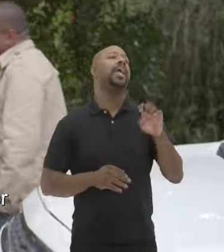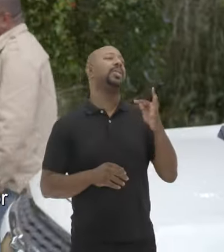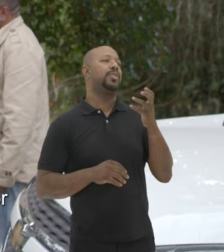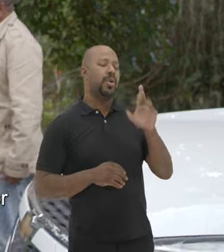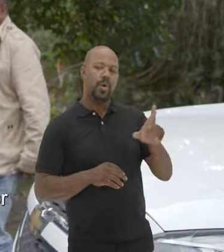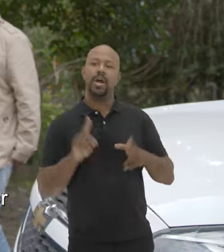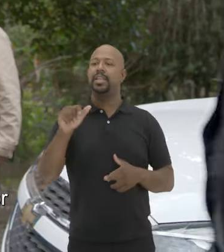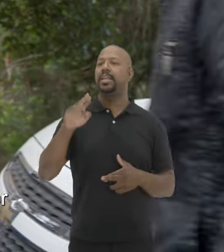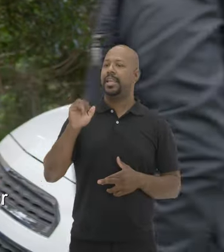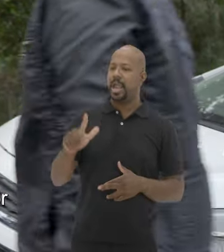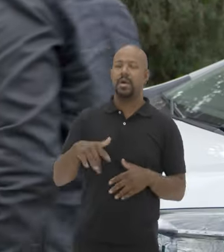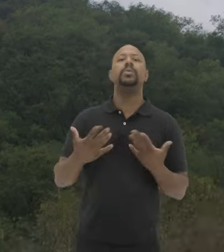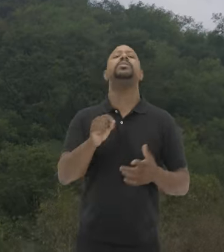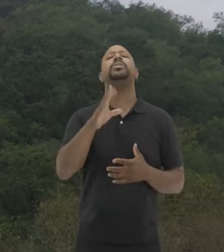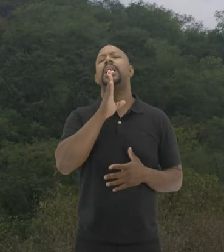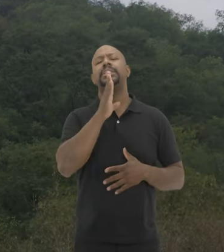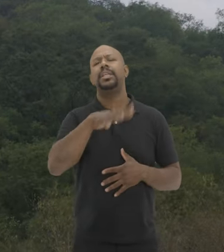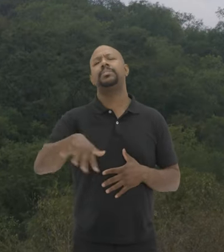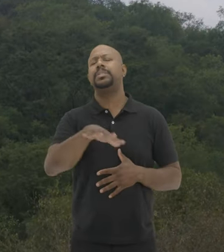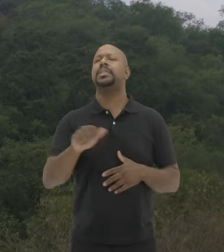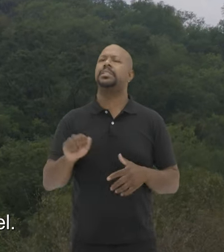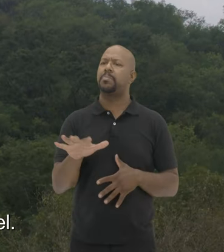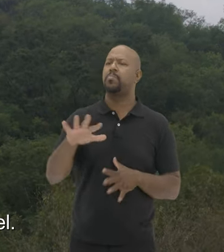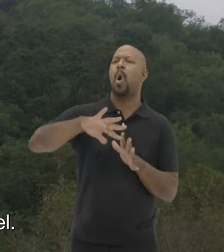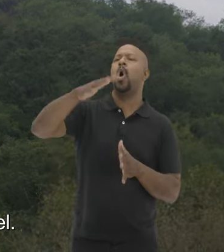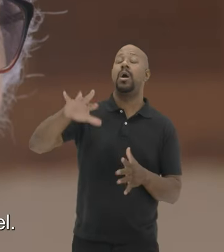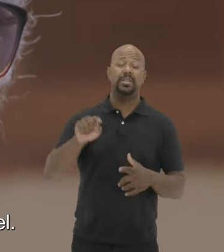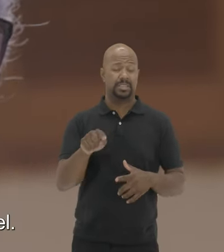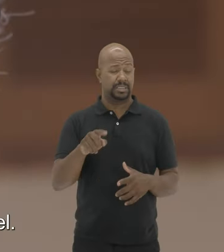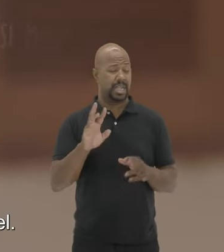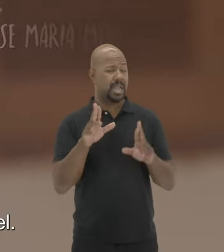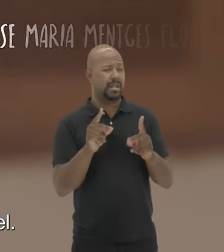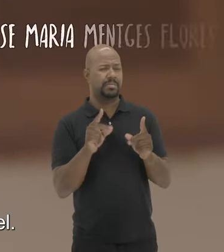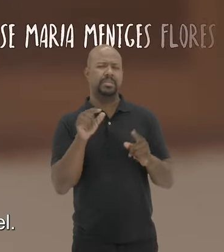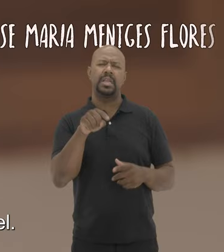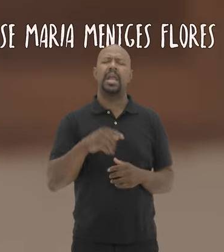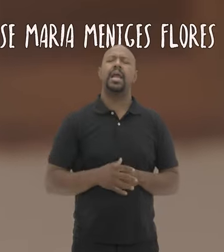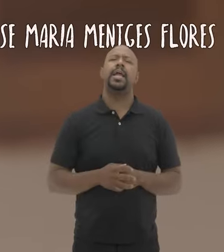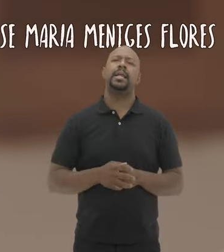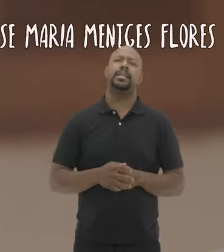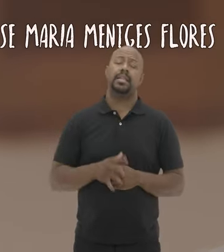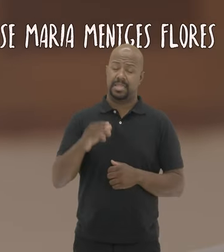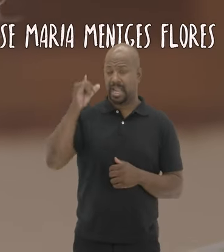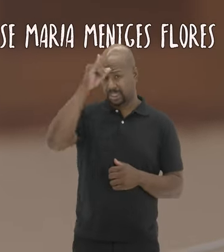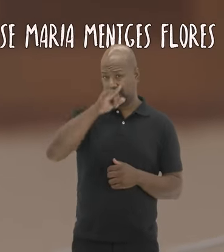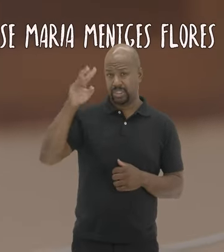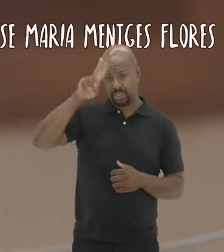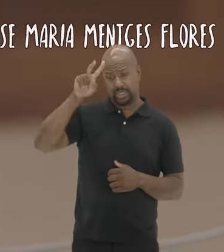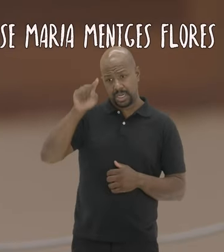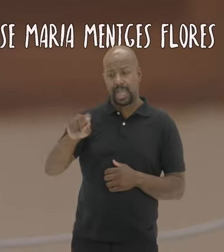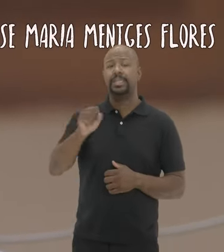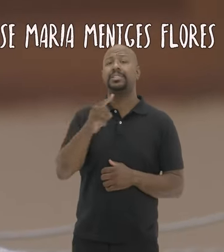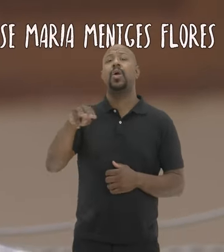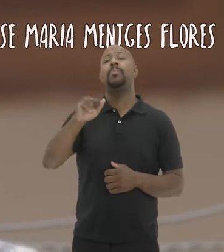João Heitor Daniel que que a senhora sabe Desse Morro o nome da história